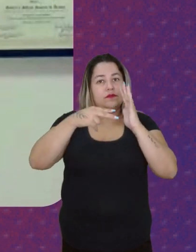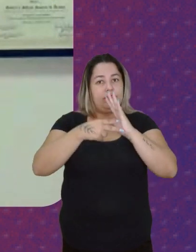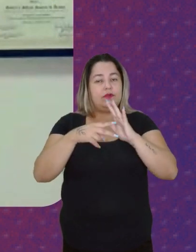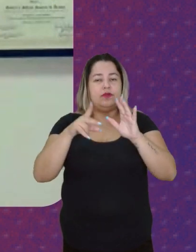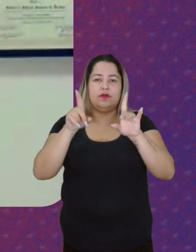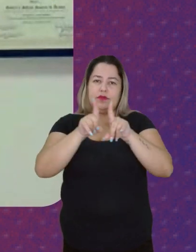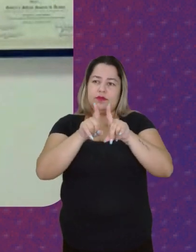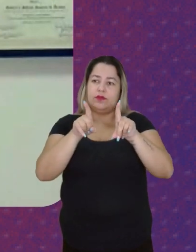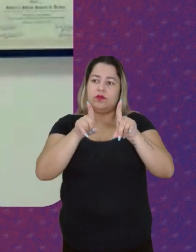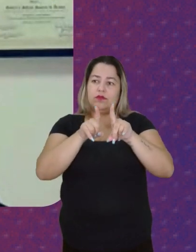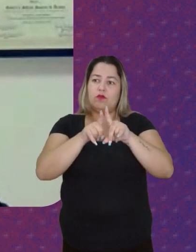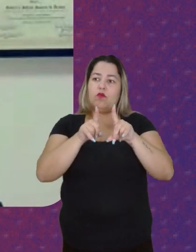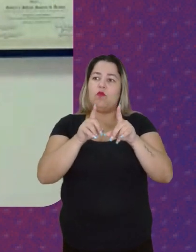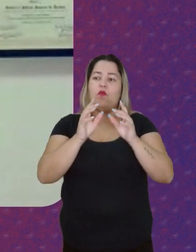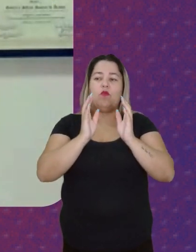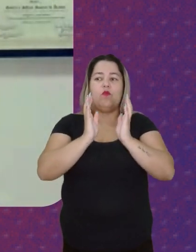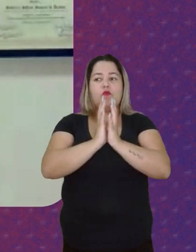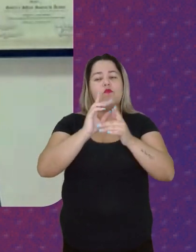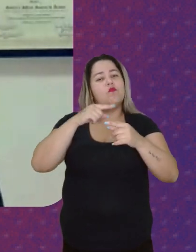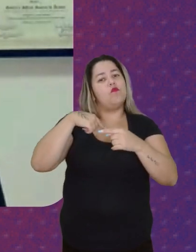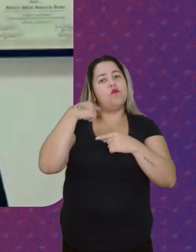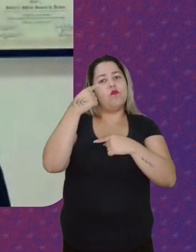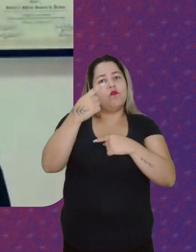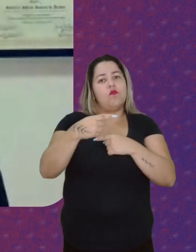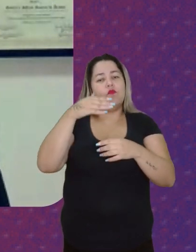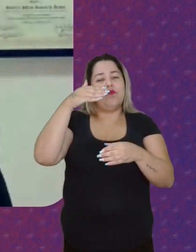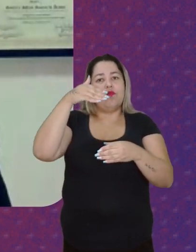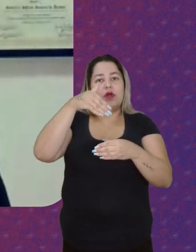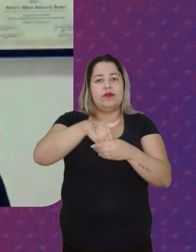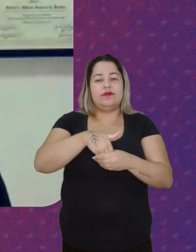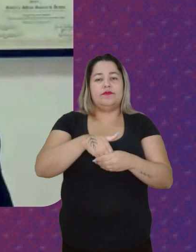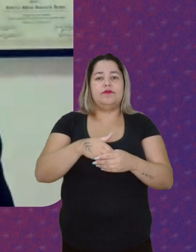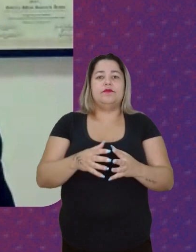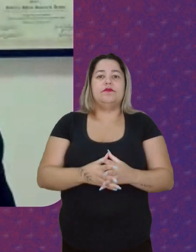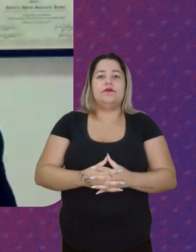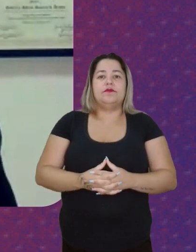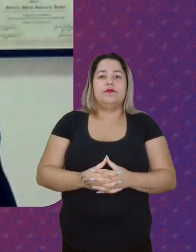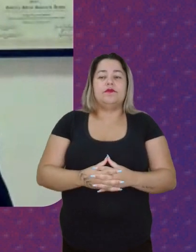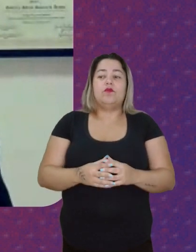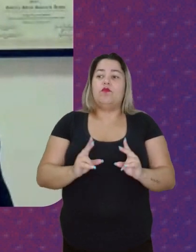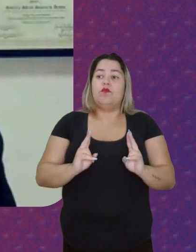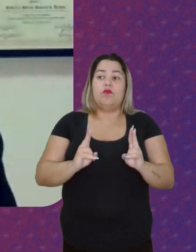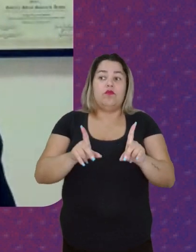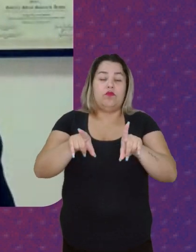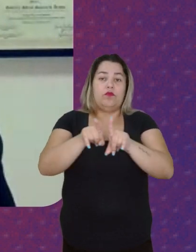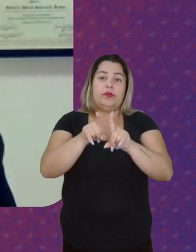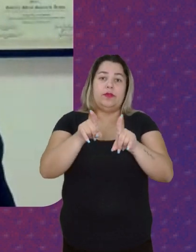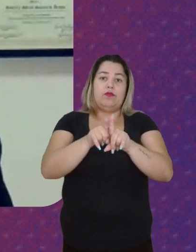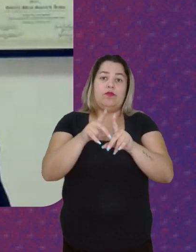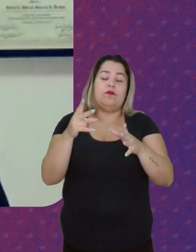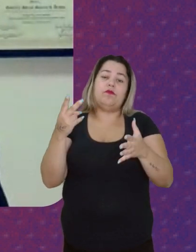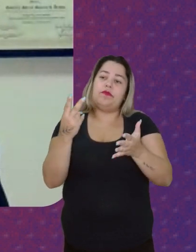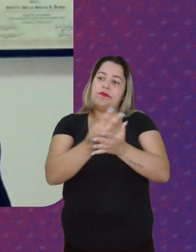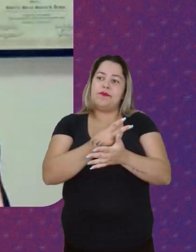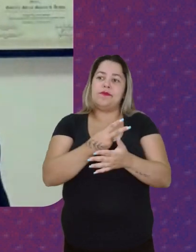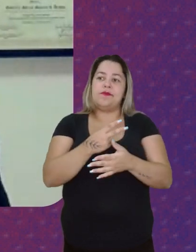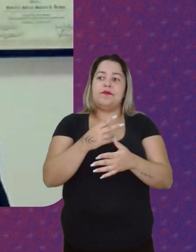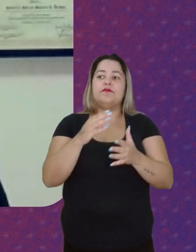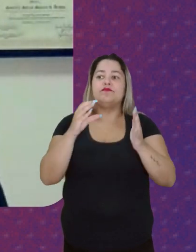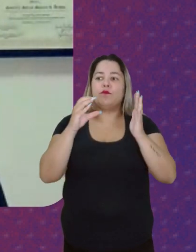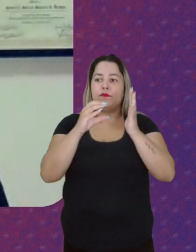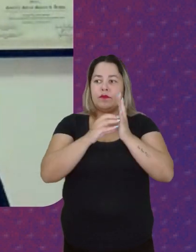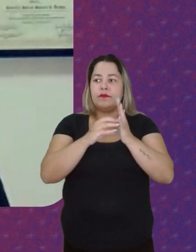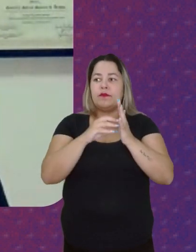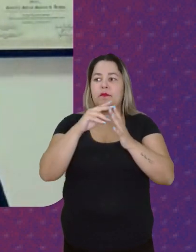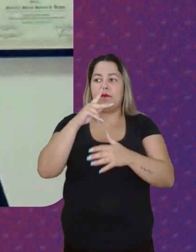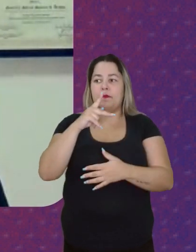também agirão em conjunto no período pós-eleitoral, com impactos diretos no funcionamento parlamentar e nas regras que